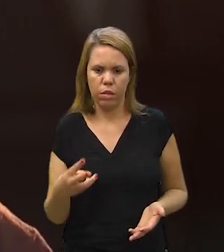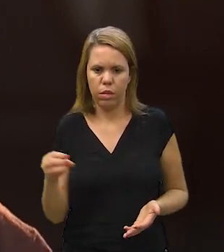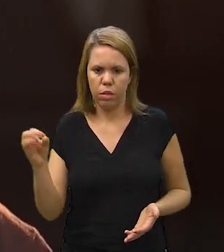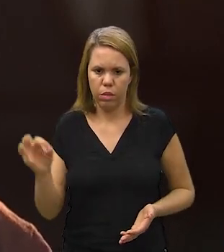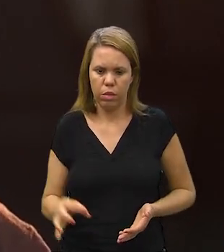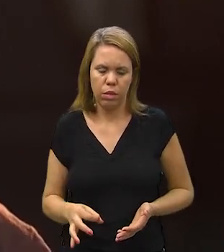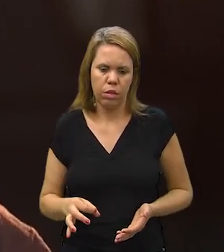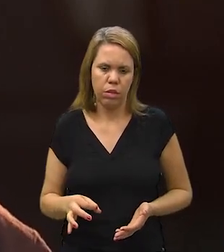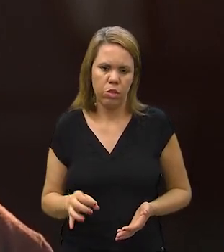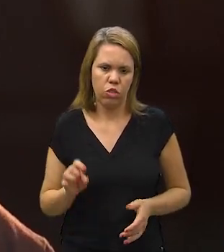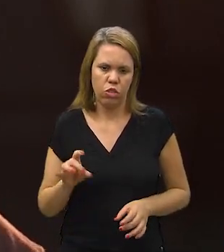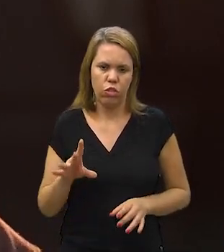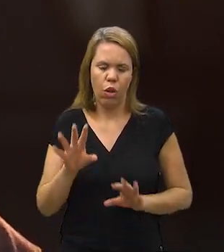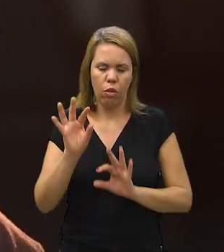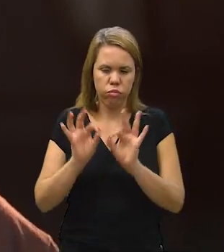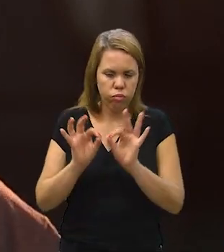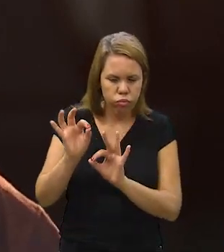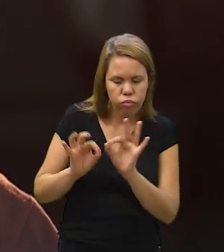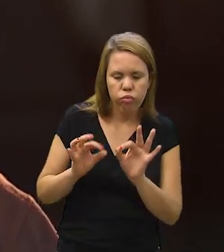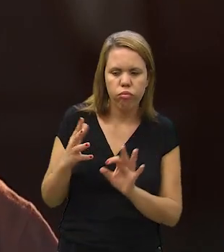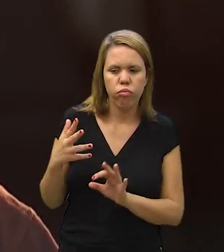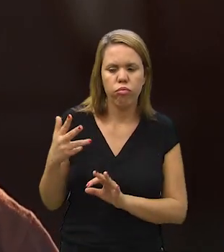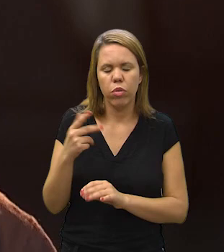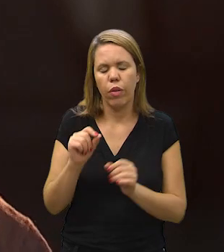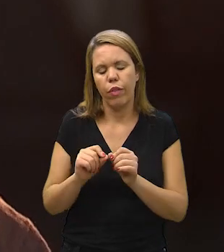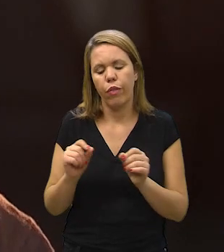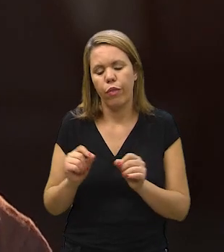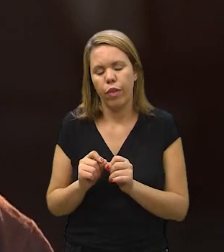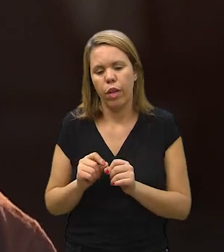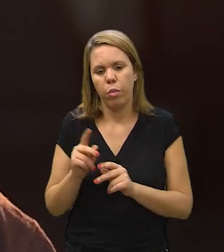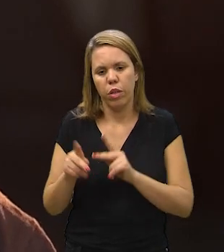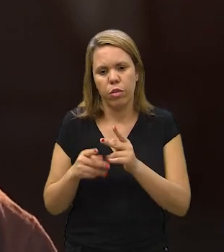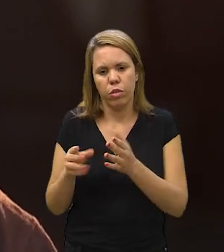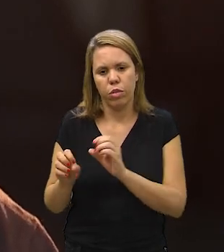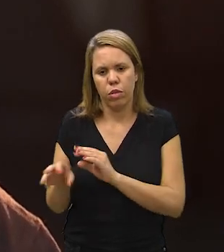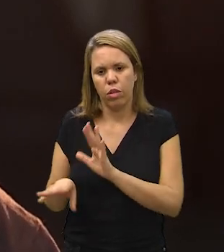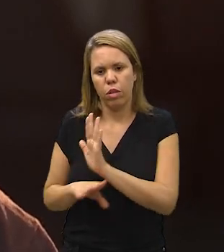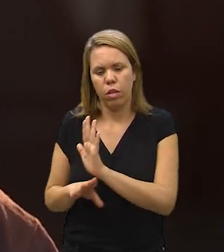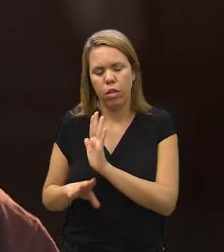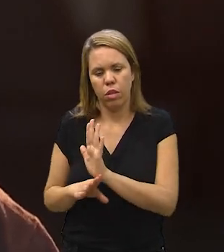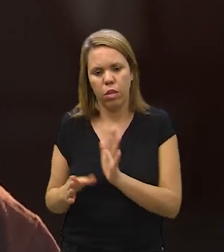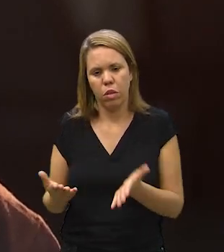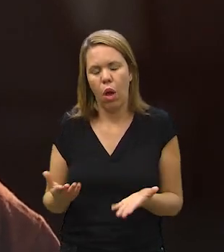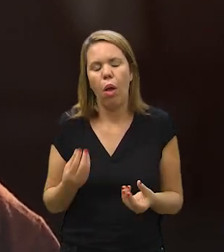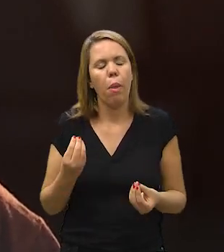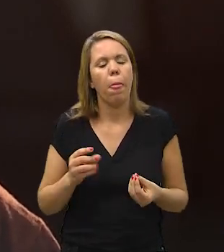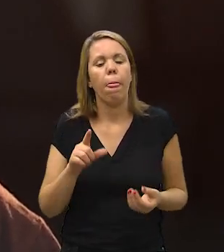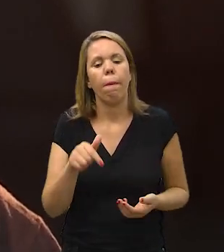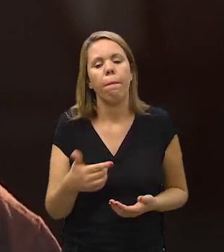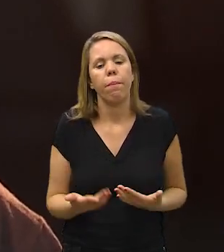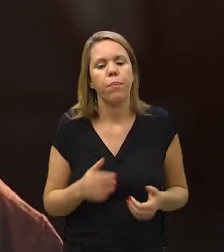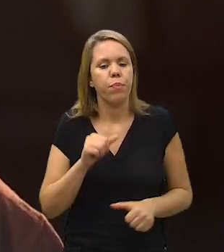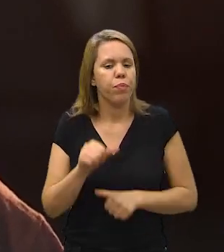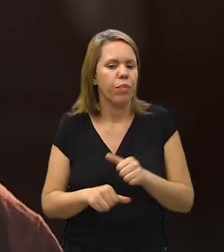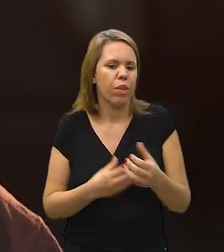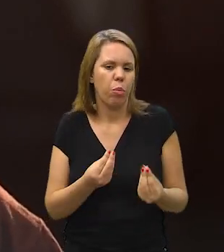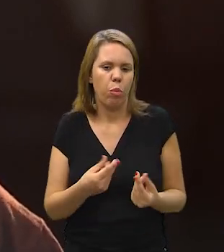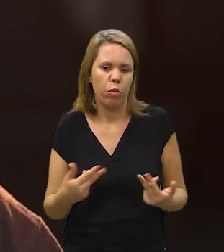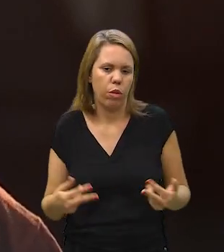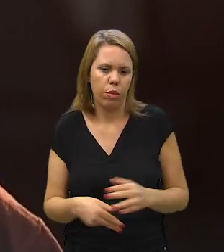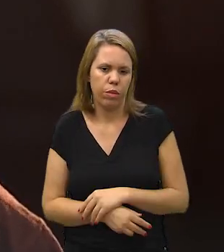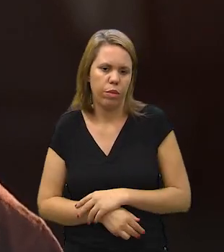os outros 30% é só, tipo, toques que a gente faz em cima da pessoa, porque, no fim das contas, não tem como você